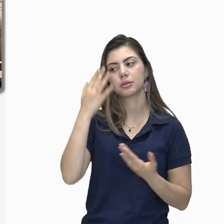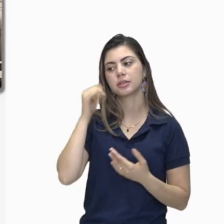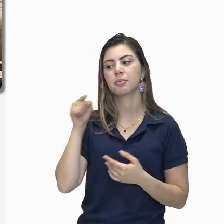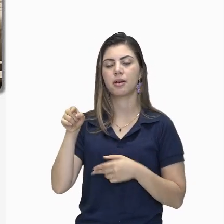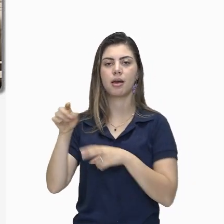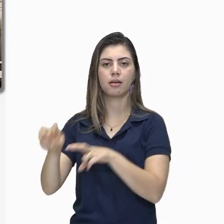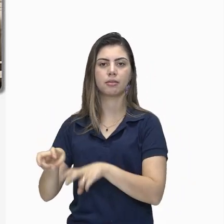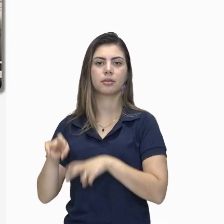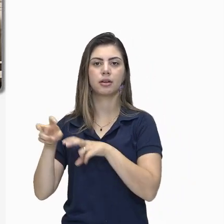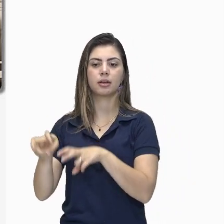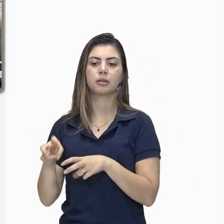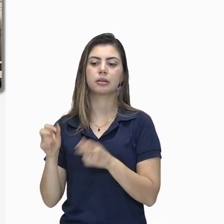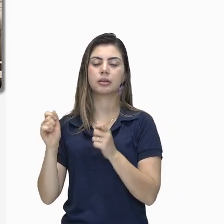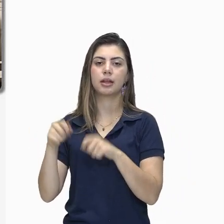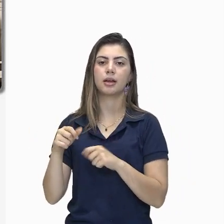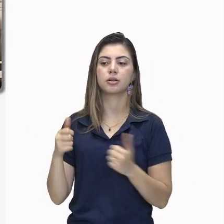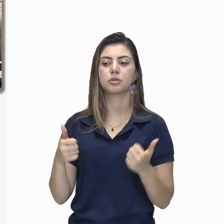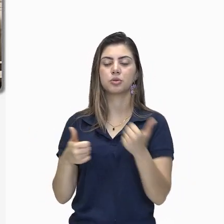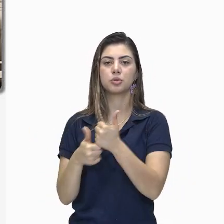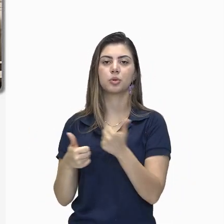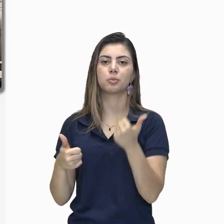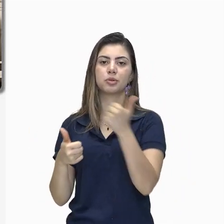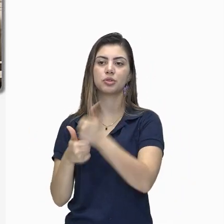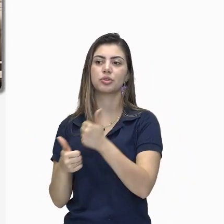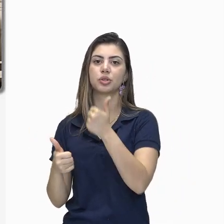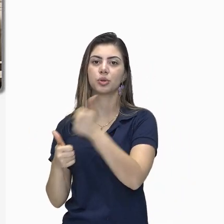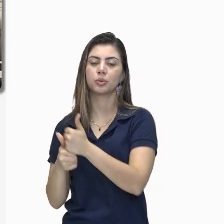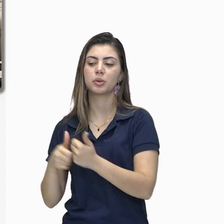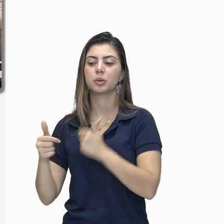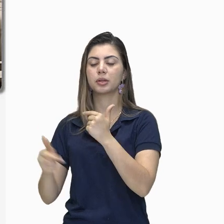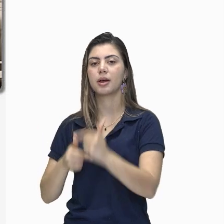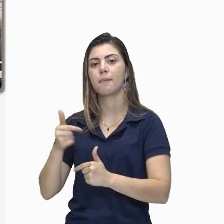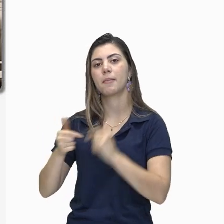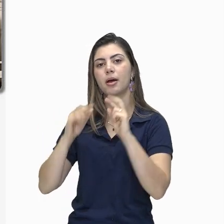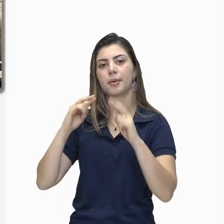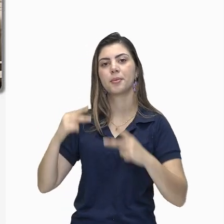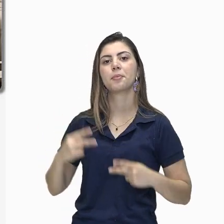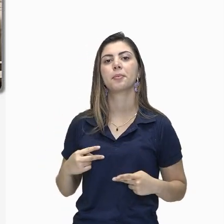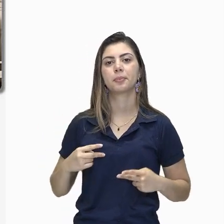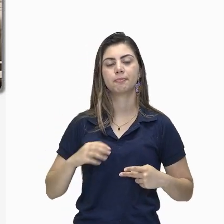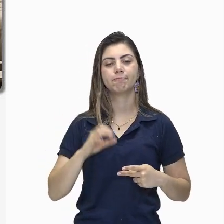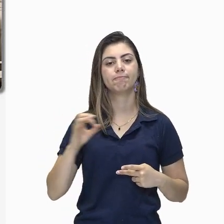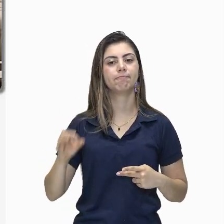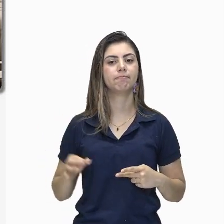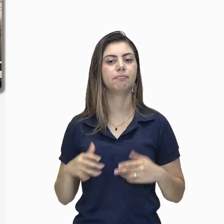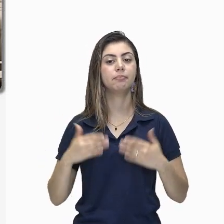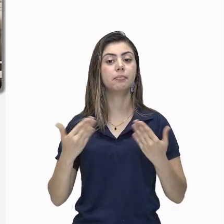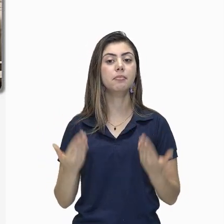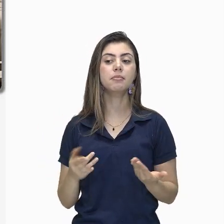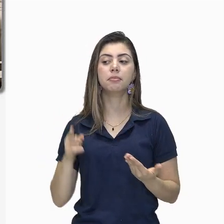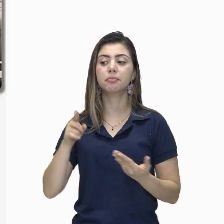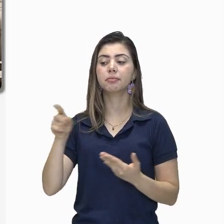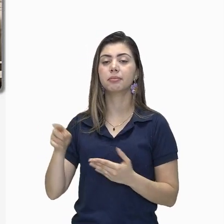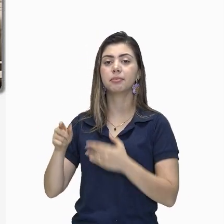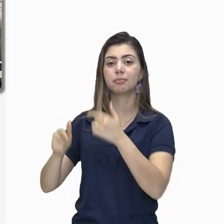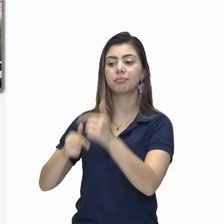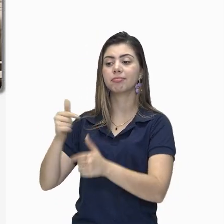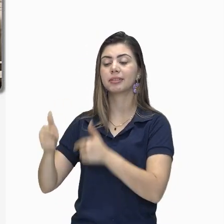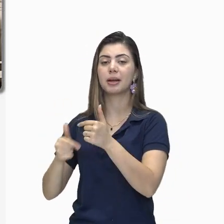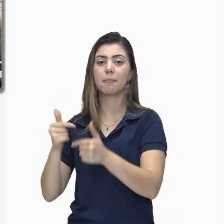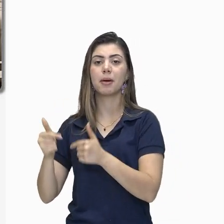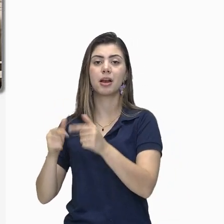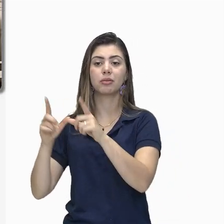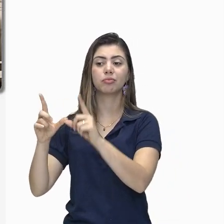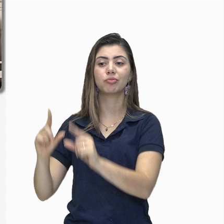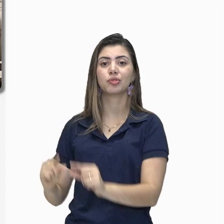rurais substituindo aí a mão de obra humana. E isso acaba levando à diminuição